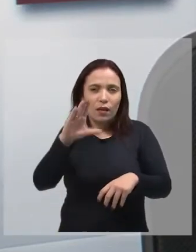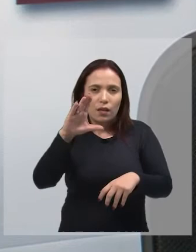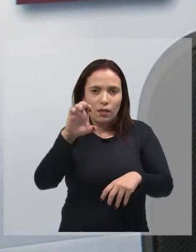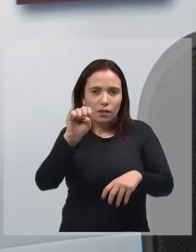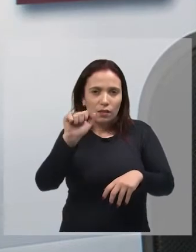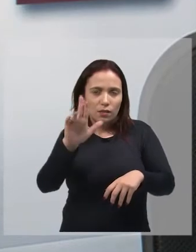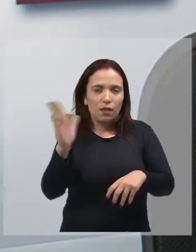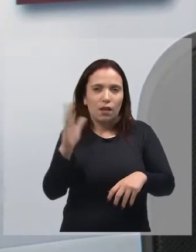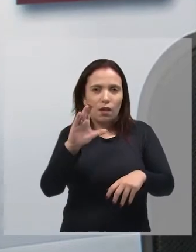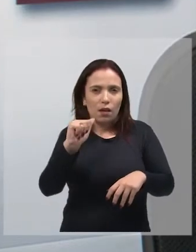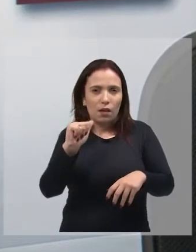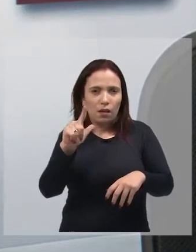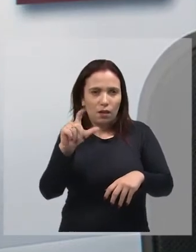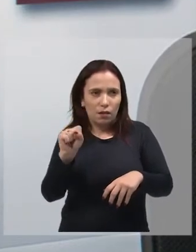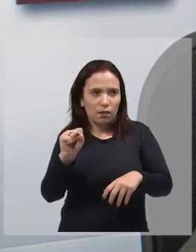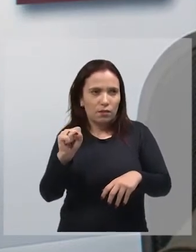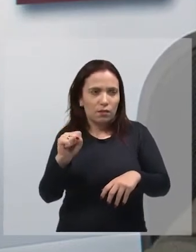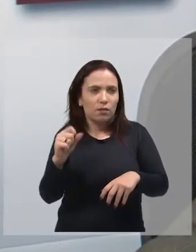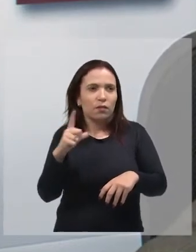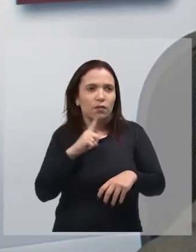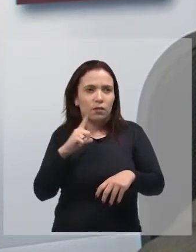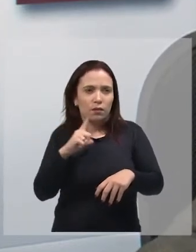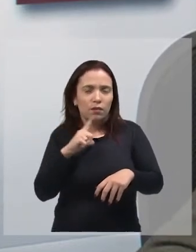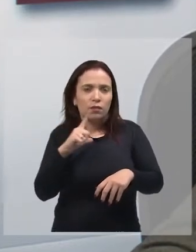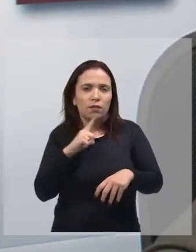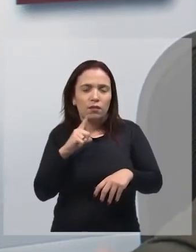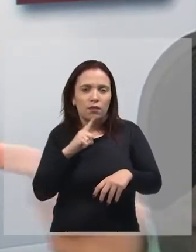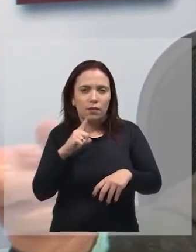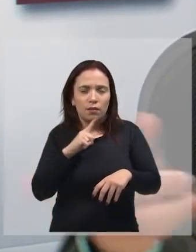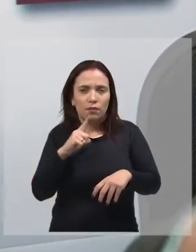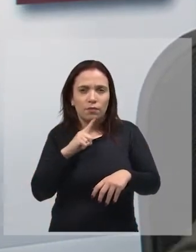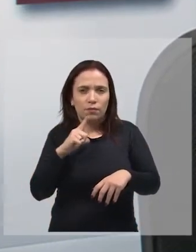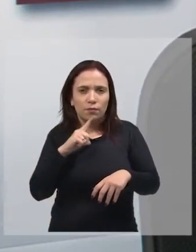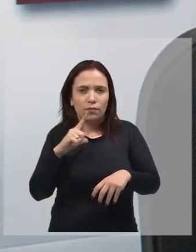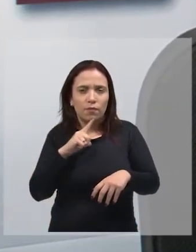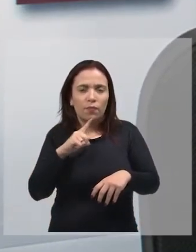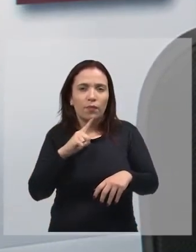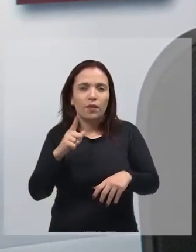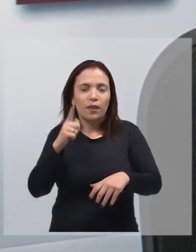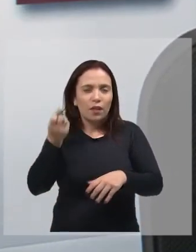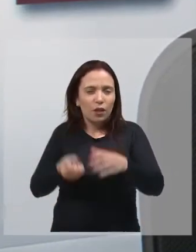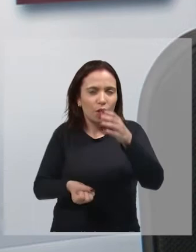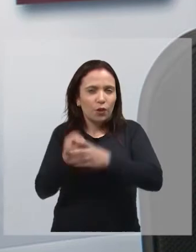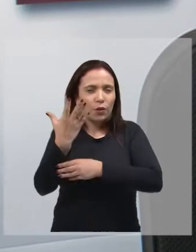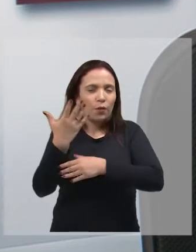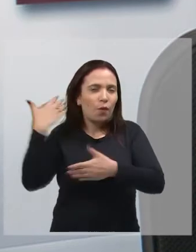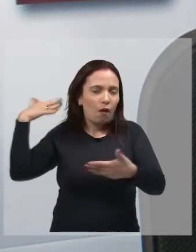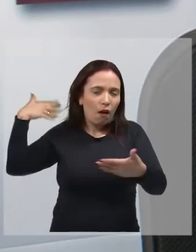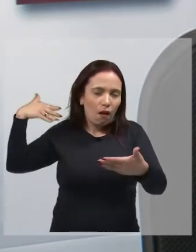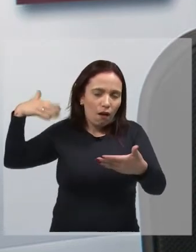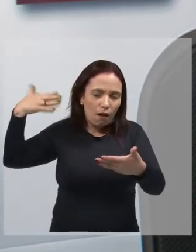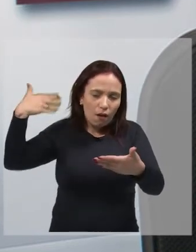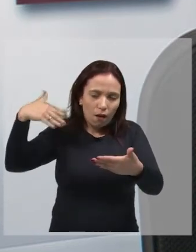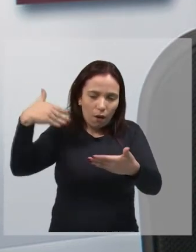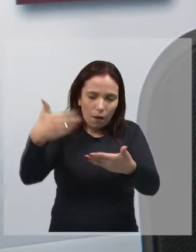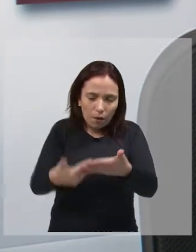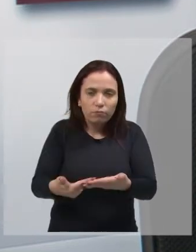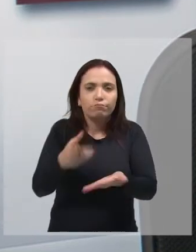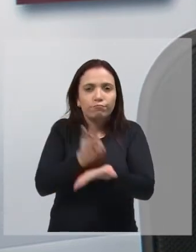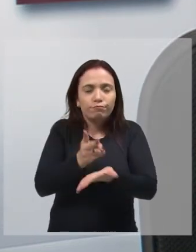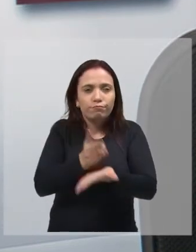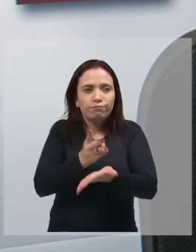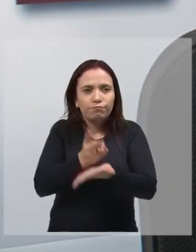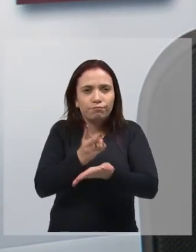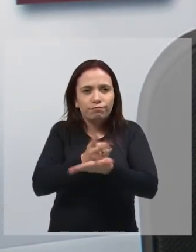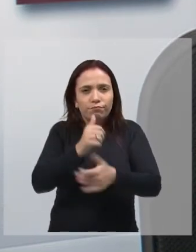capaz, ou ao período aproximado, esse código. ter sido aprovado. A Quer cidade dizer, já